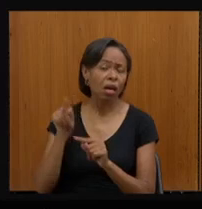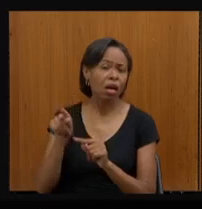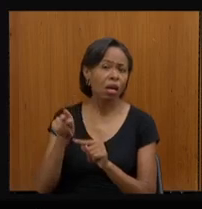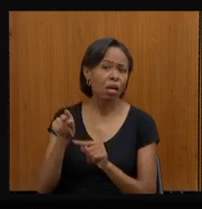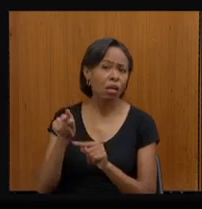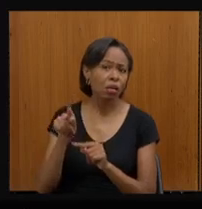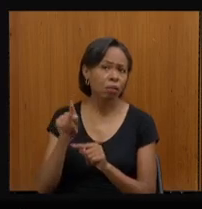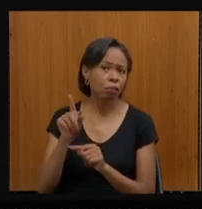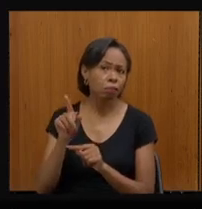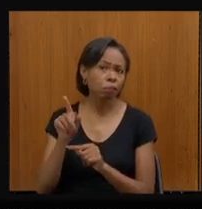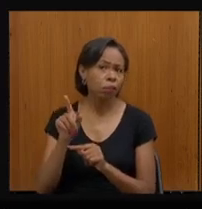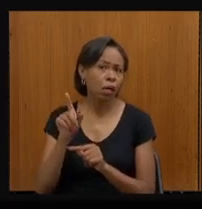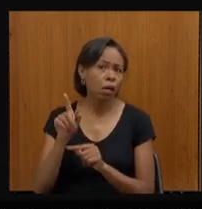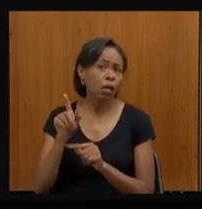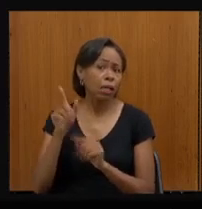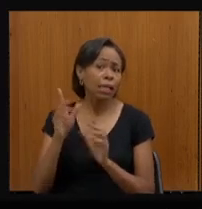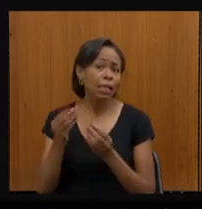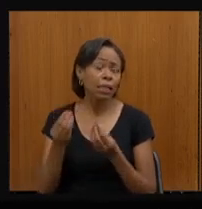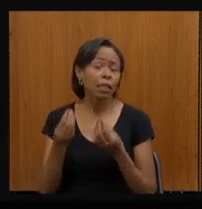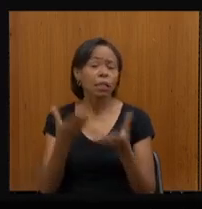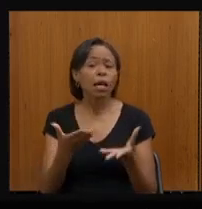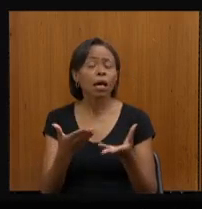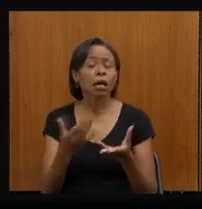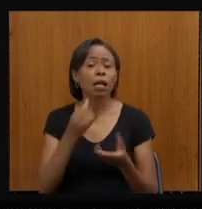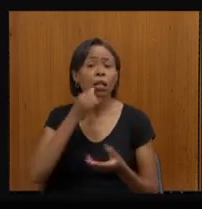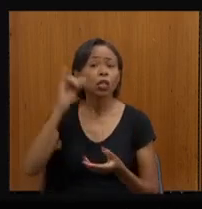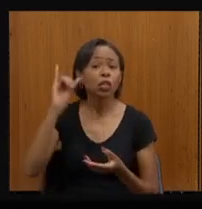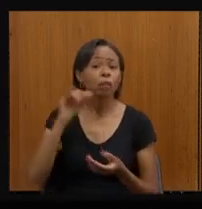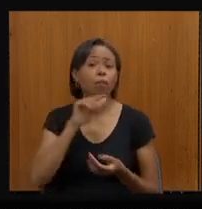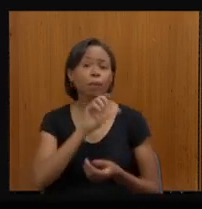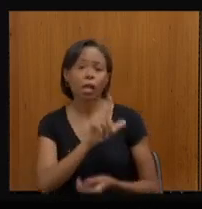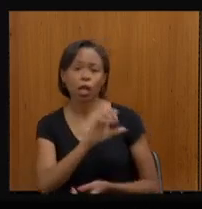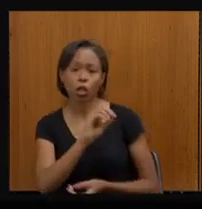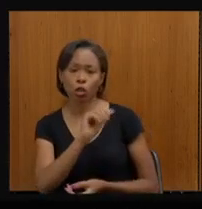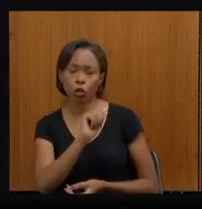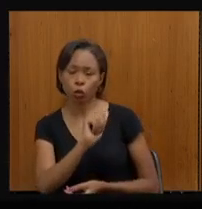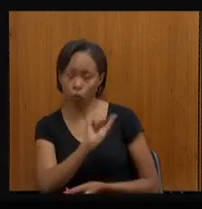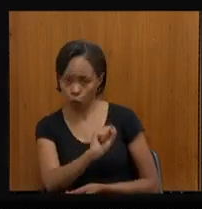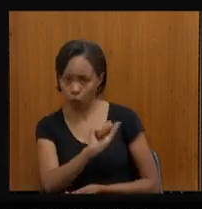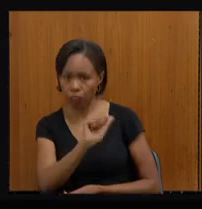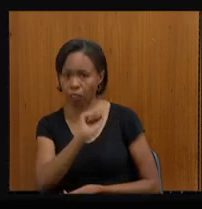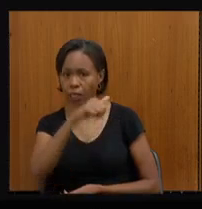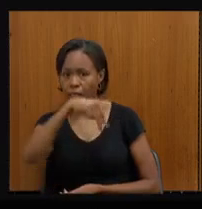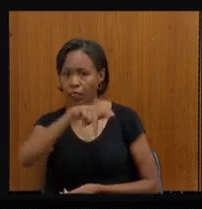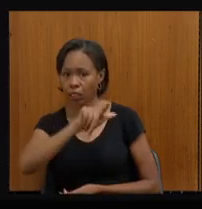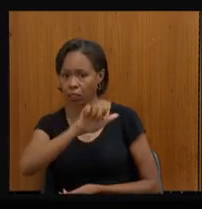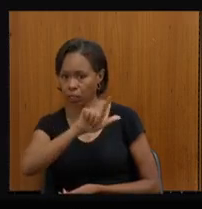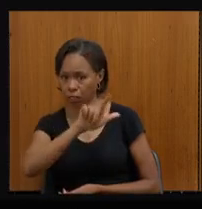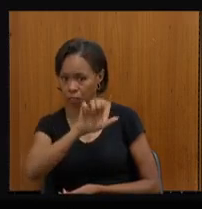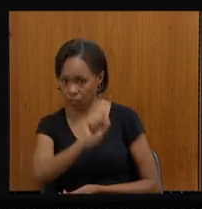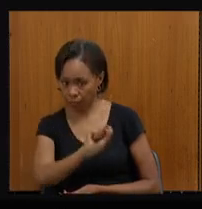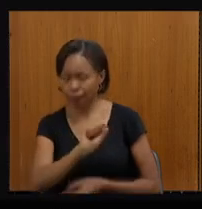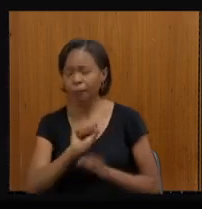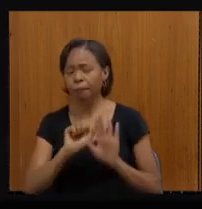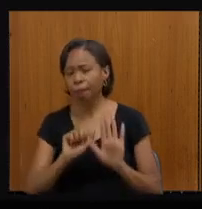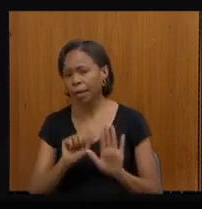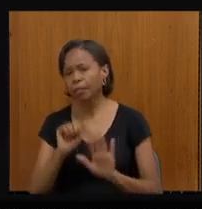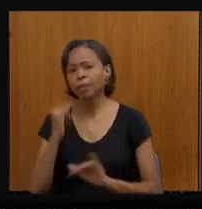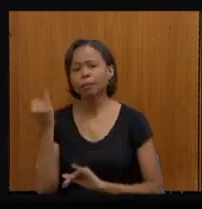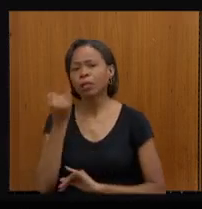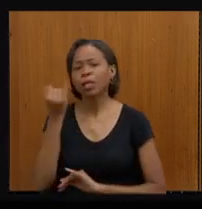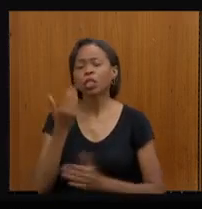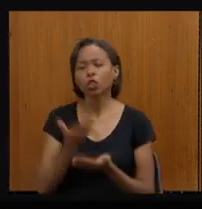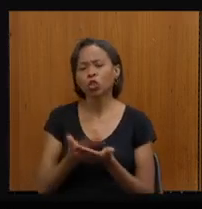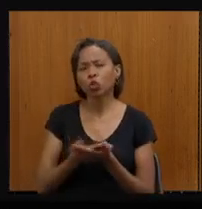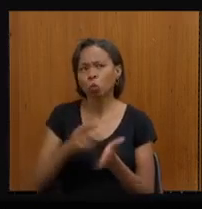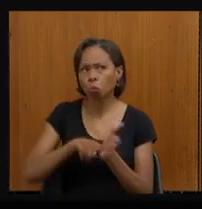causa de jantar mas ela fornece energia elétrica para losango O que é interessante é que foi feito no